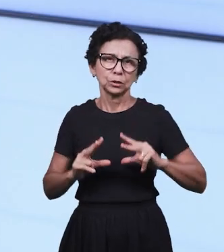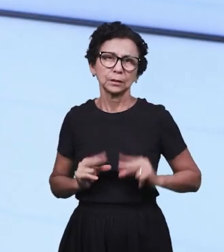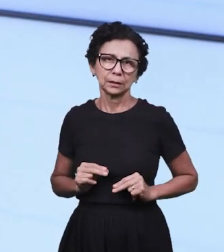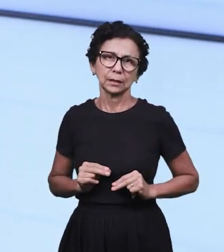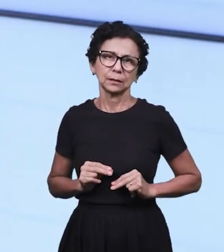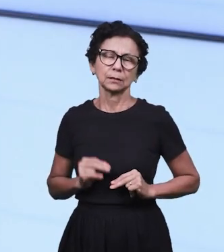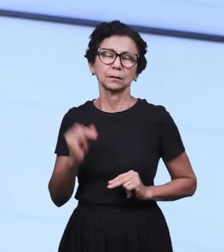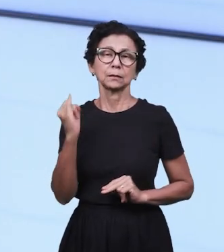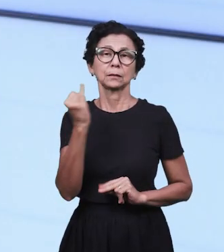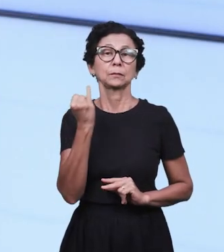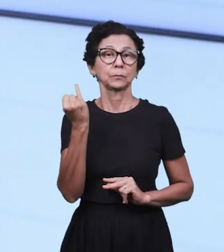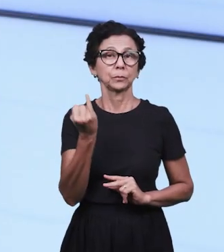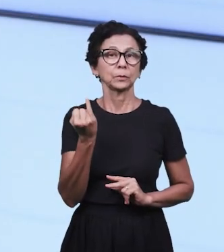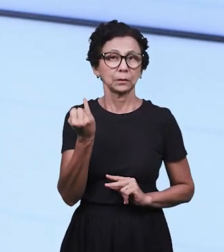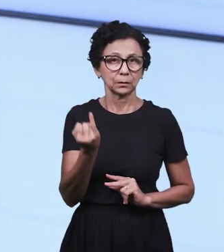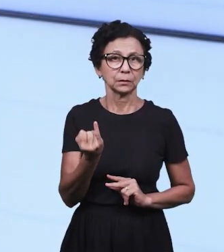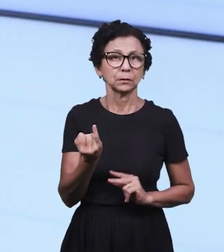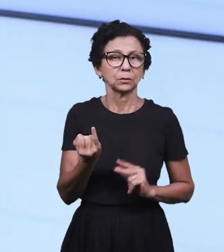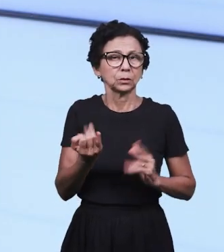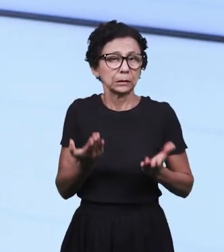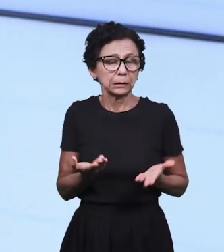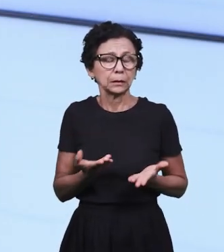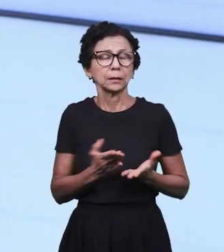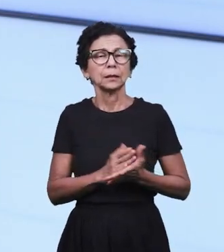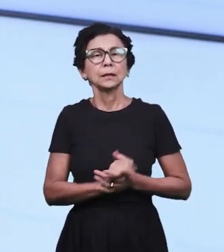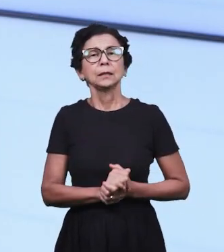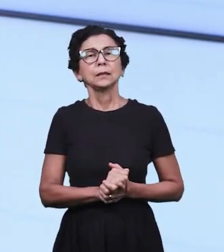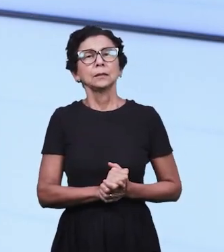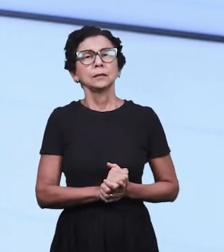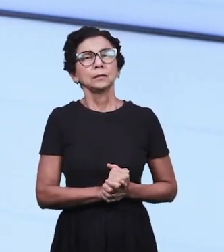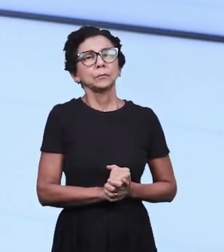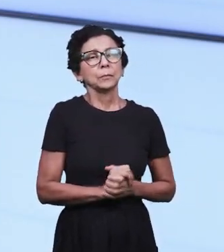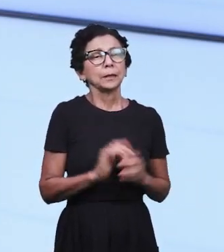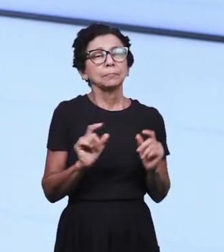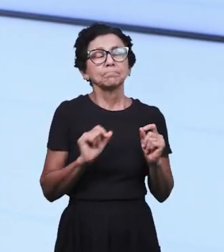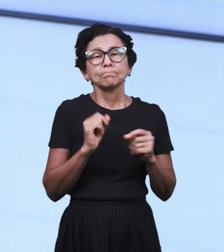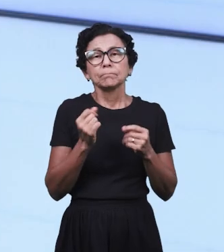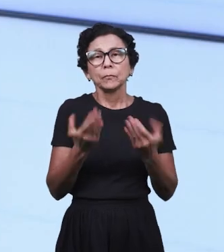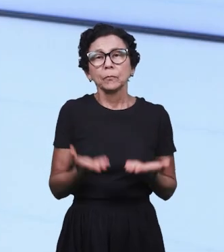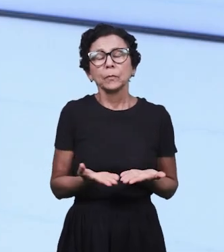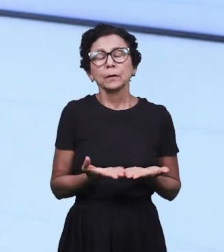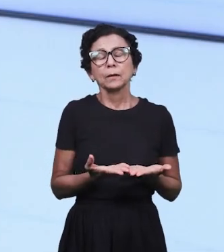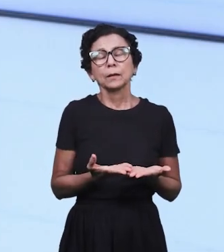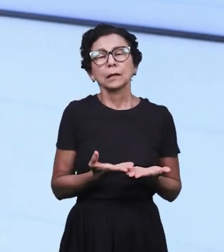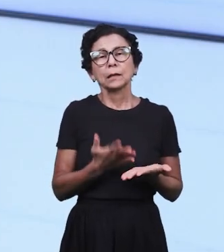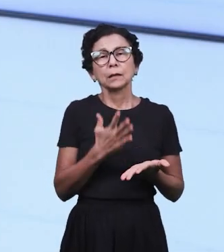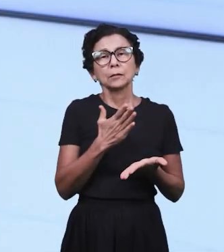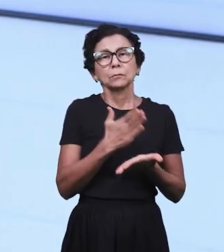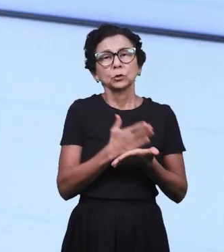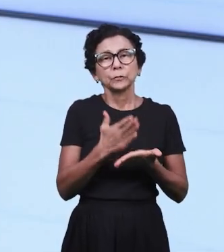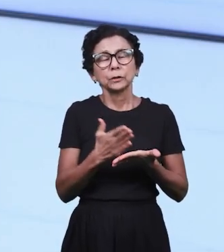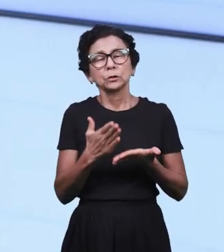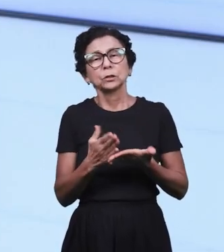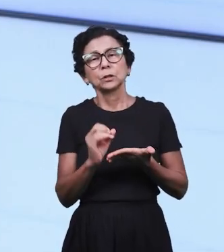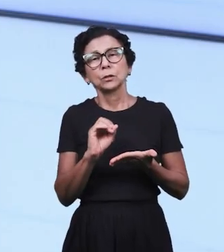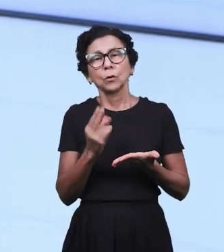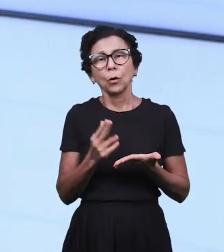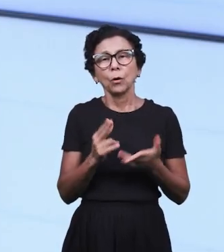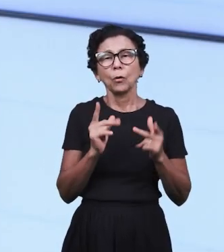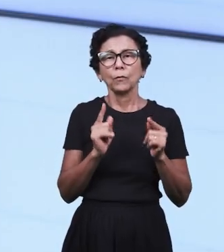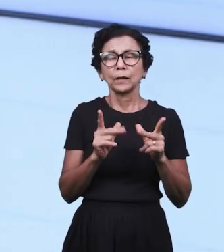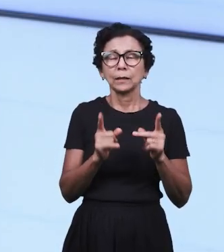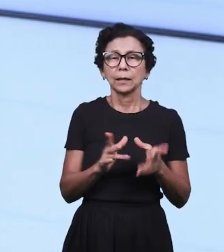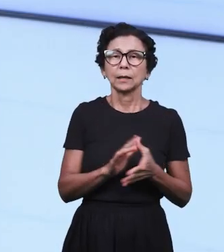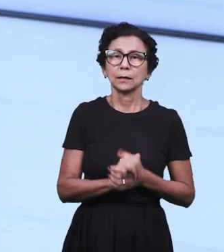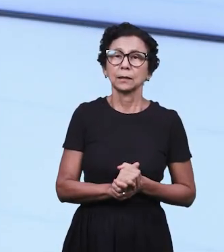para que se dê destino, aos bens ali depois do falecimento, da morte